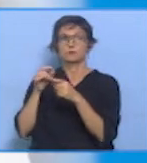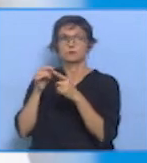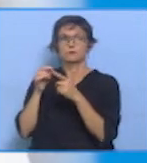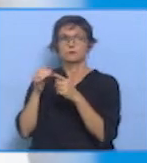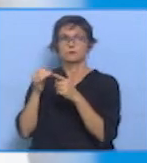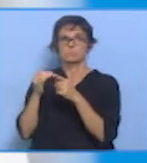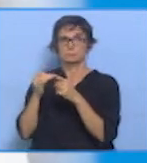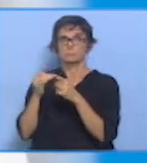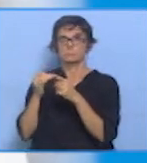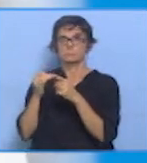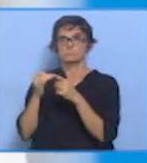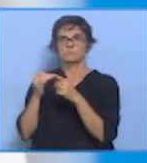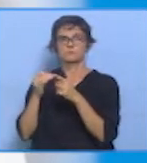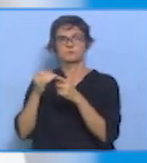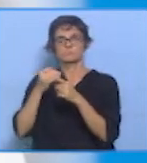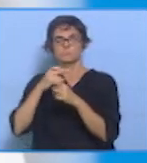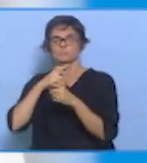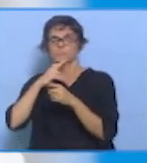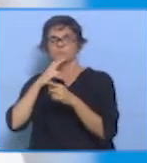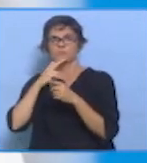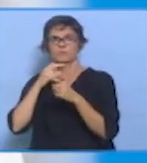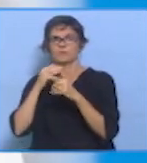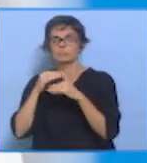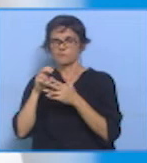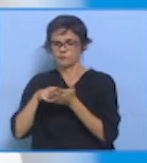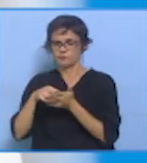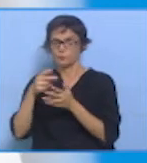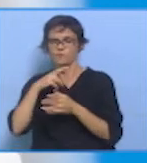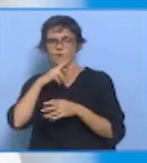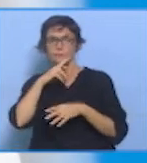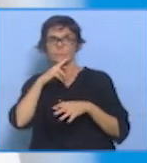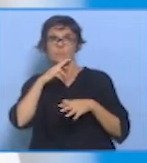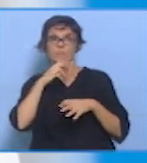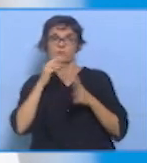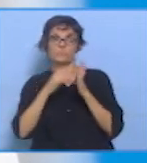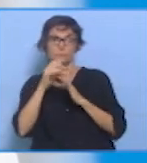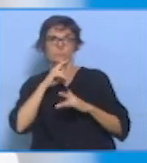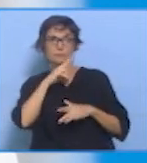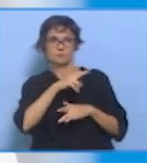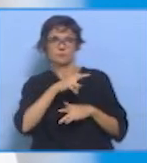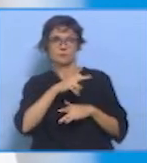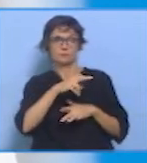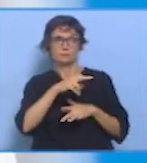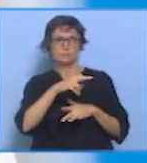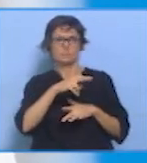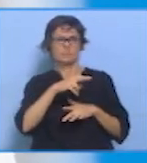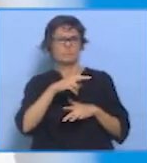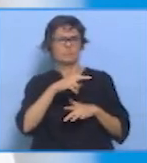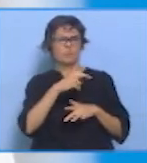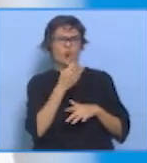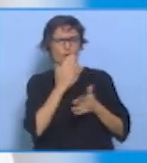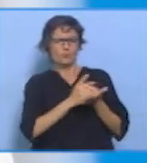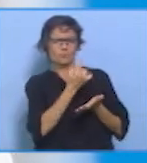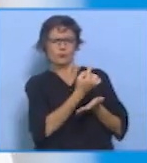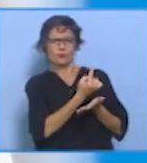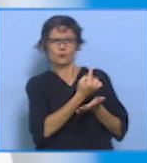Jesus, tomando a palavra, disse: Não foram 10 os que ficaram curados? Onde estão os outros 9? Não se encontrou